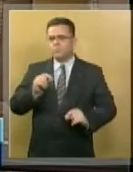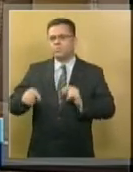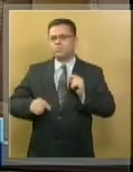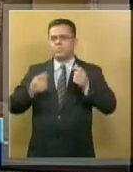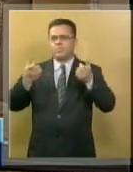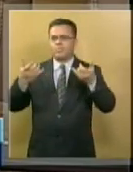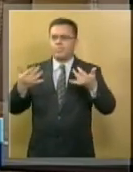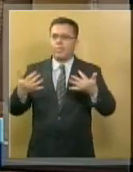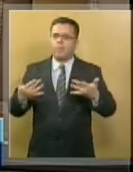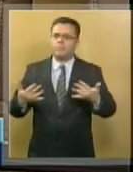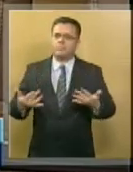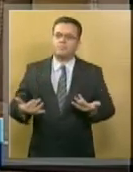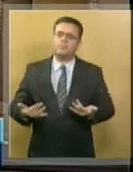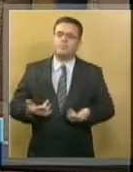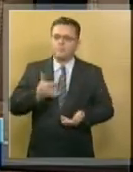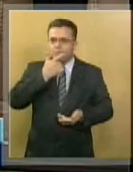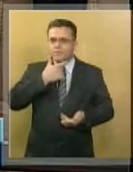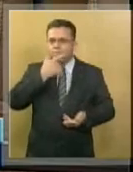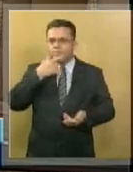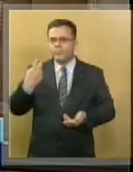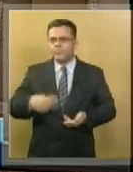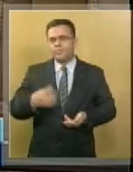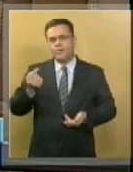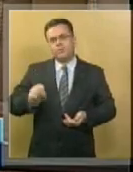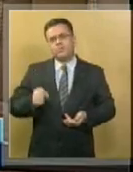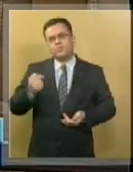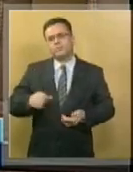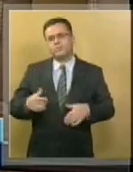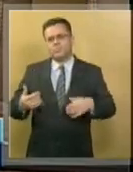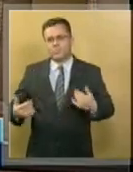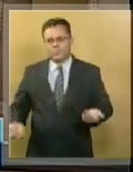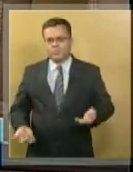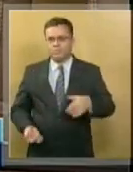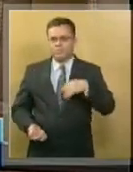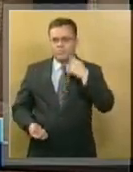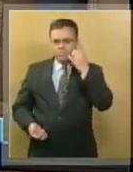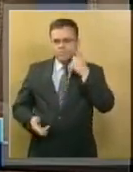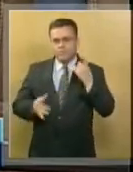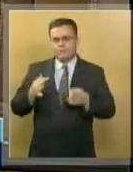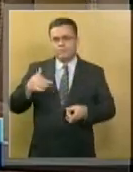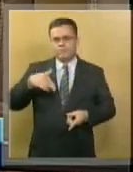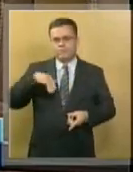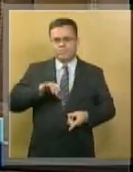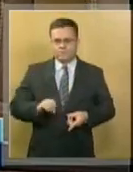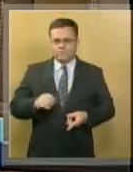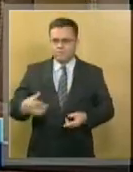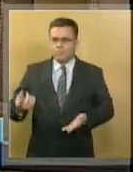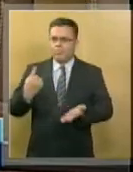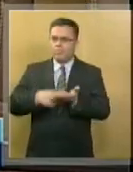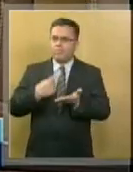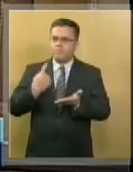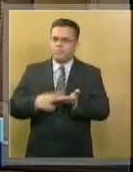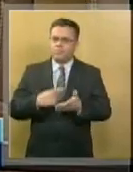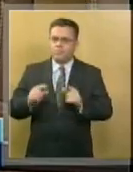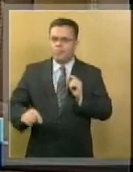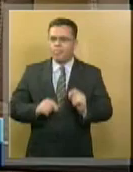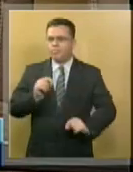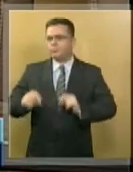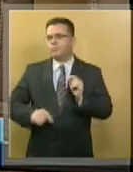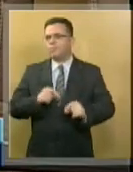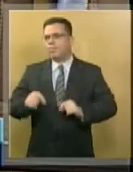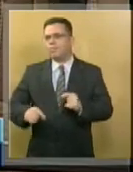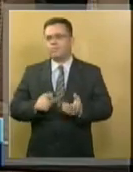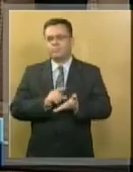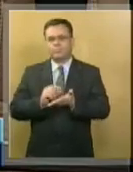fabriquetas de queijo do sertão sergipano. O deputado Francisco Galberto, pela ordem, convocou reunião da Comissão de Constituição e